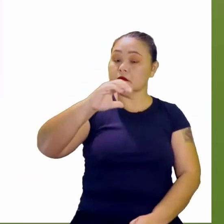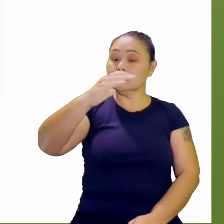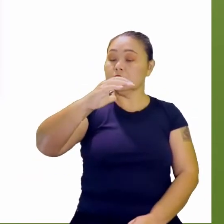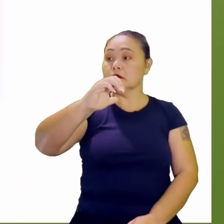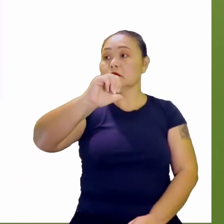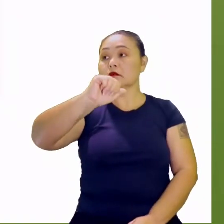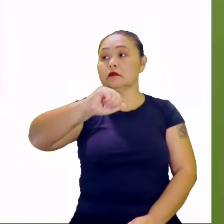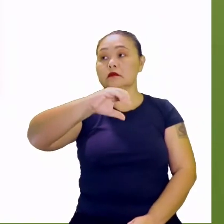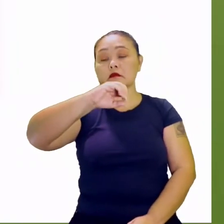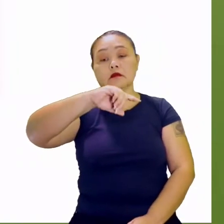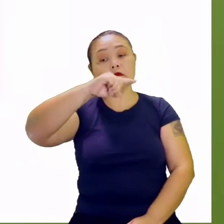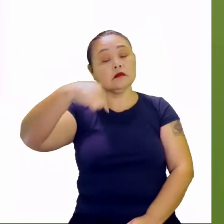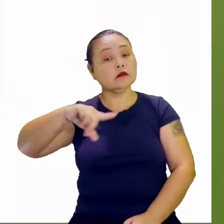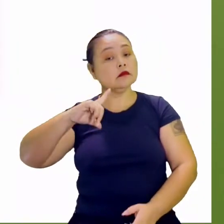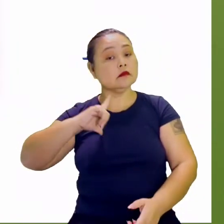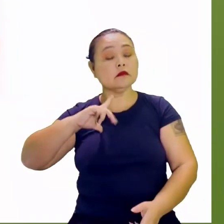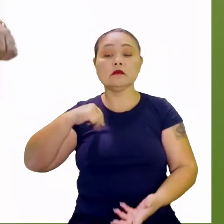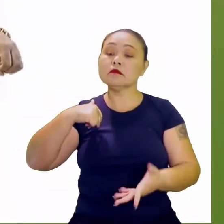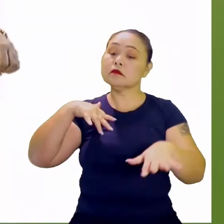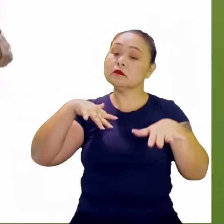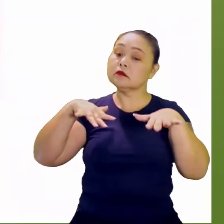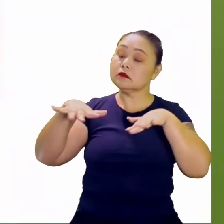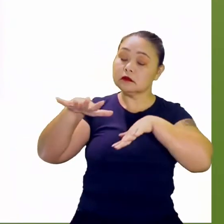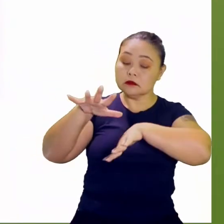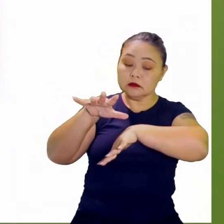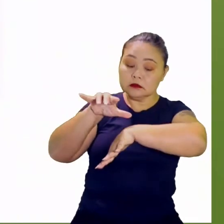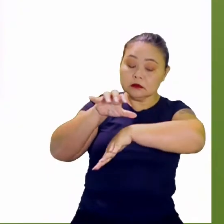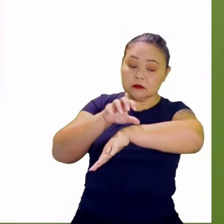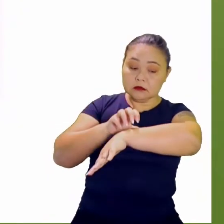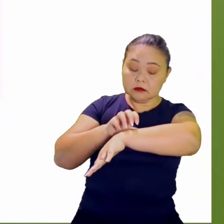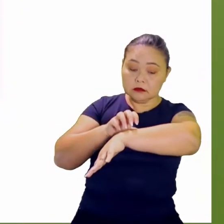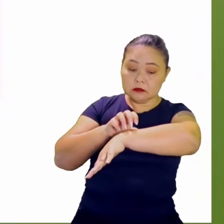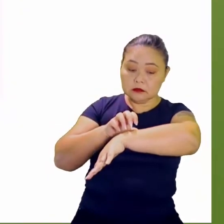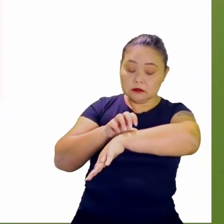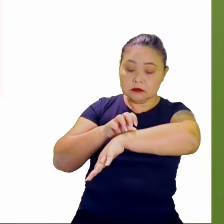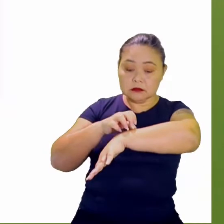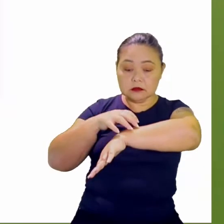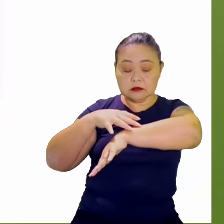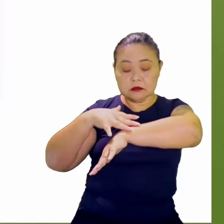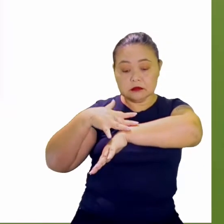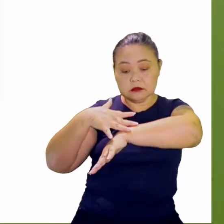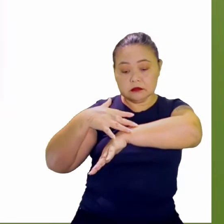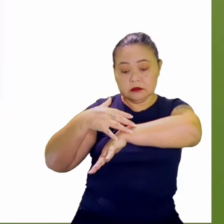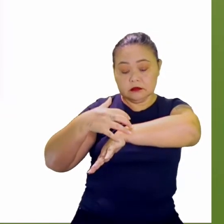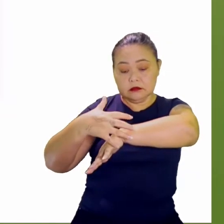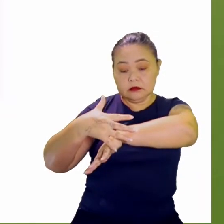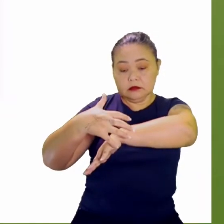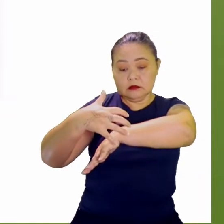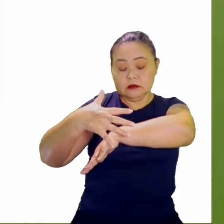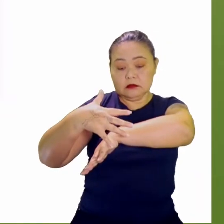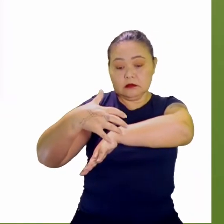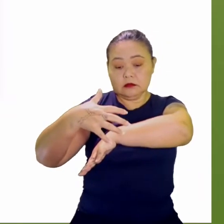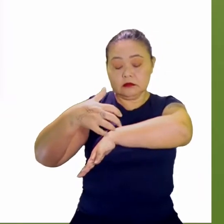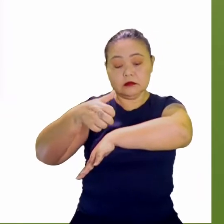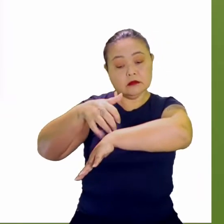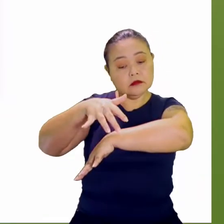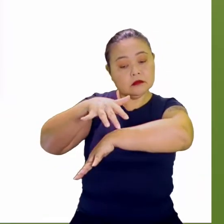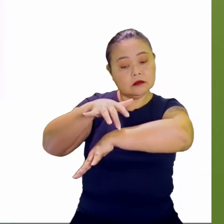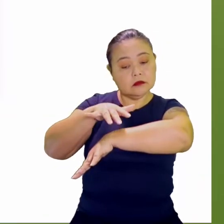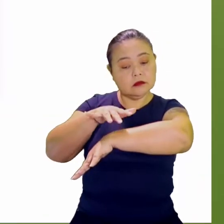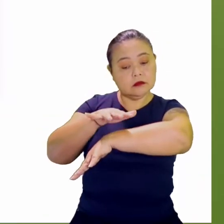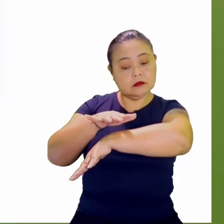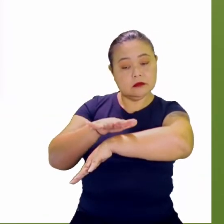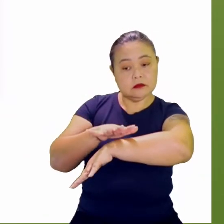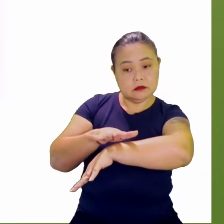isso a esse movimento que você contrai, a esse movimento que você alonga, a esse movimento que você permanece numa